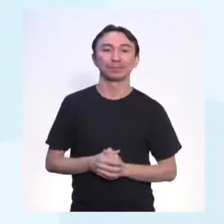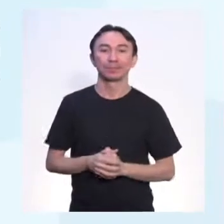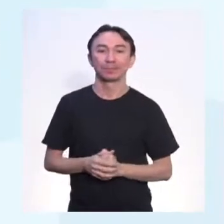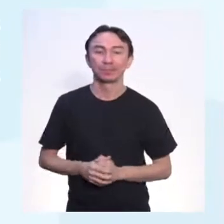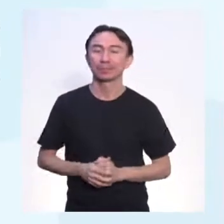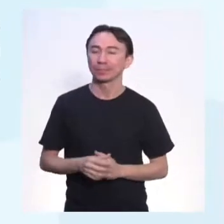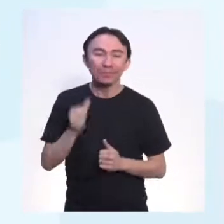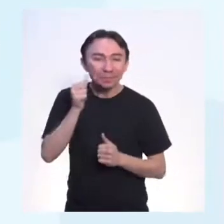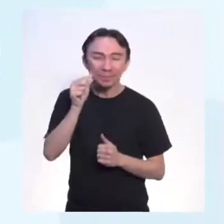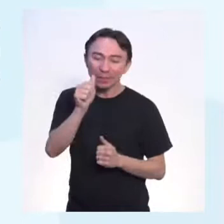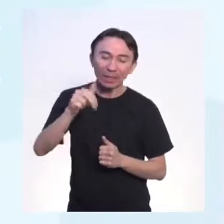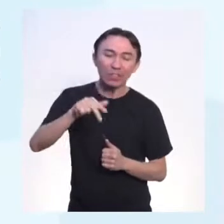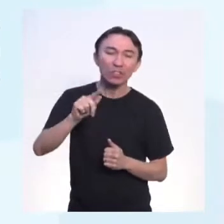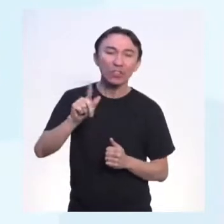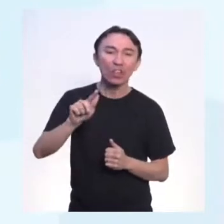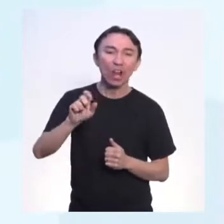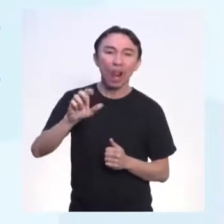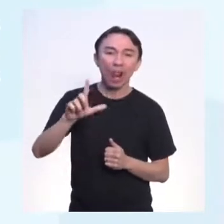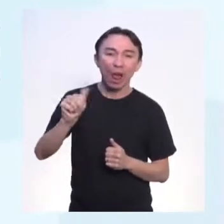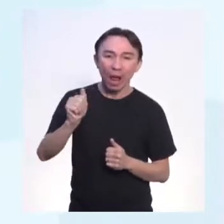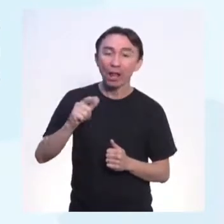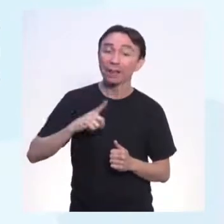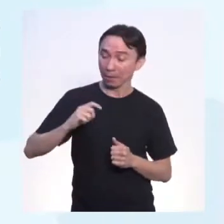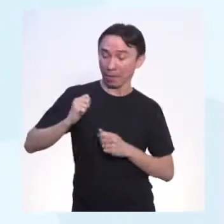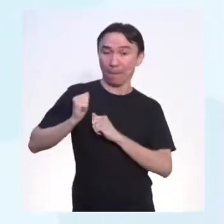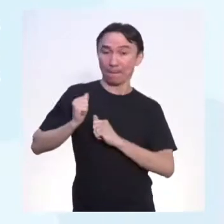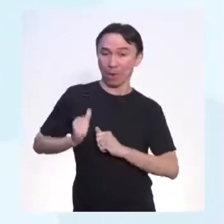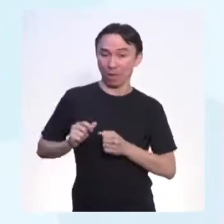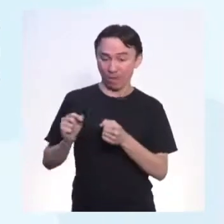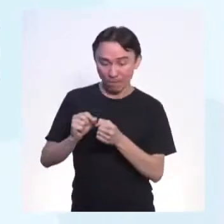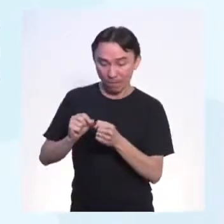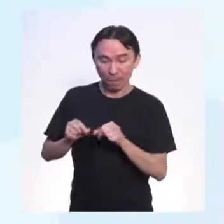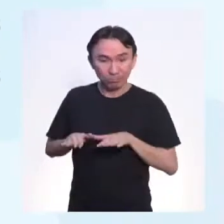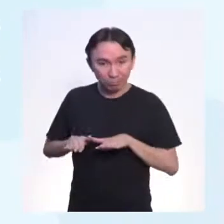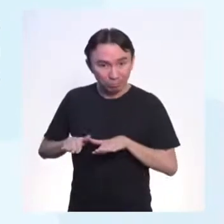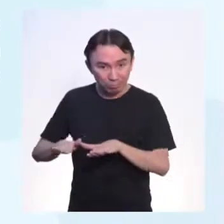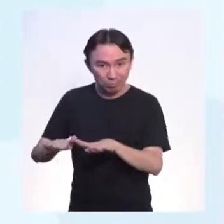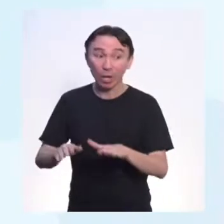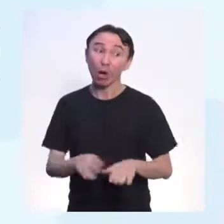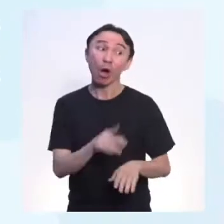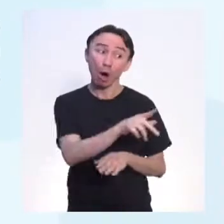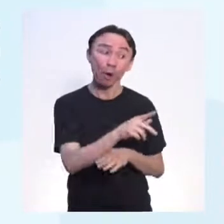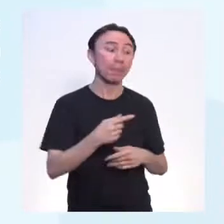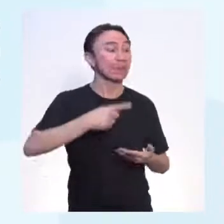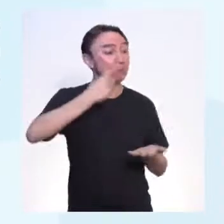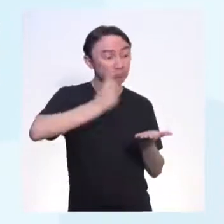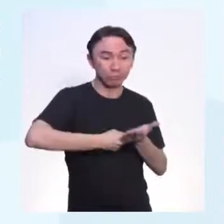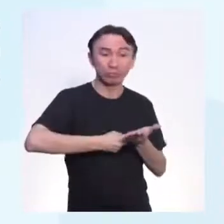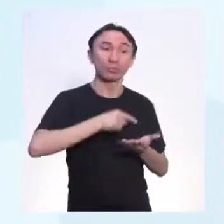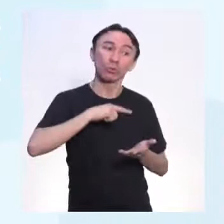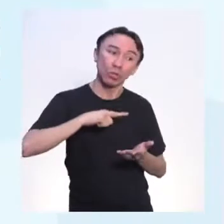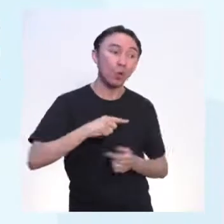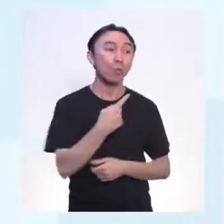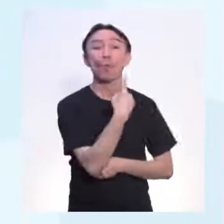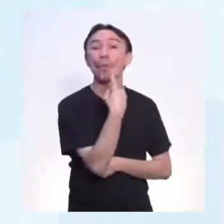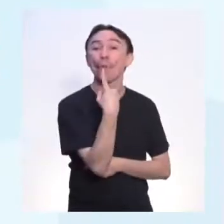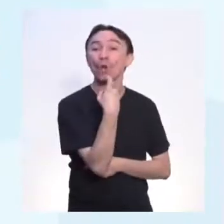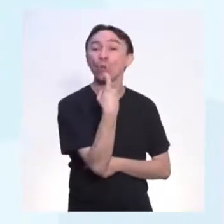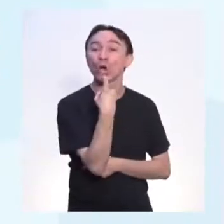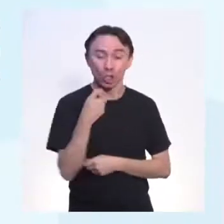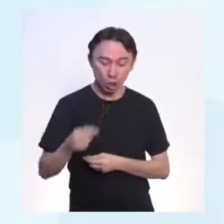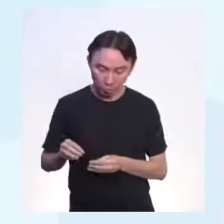Ângela confecciona bolsas e promete exclusividade às suas